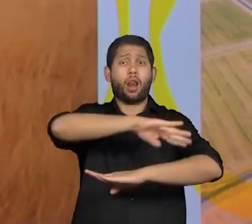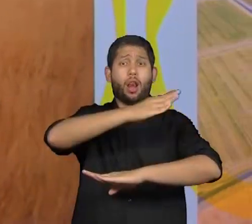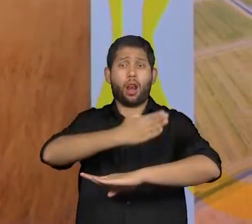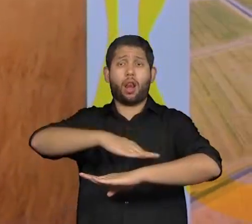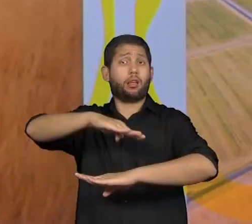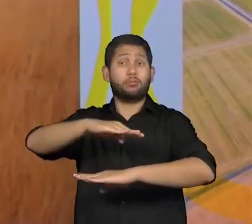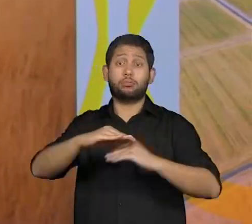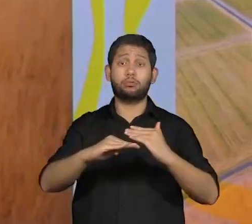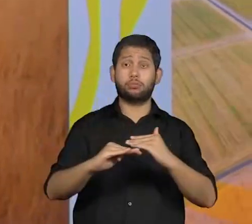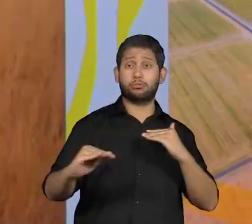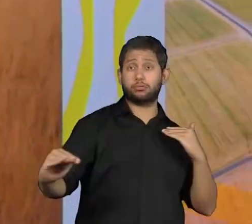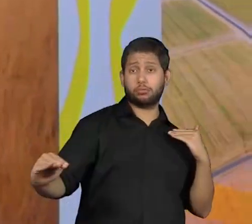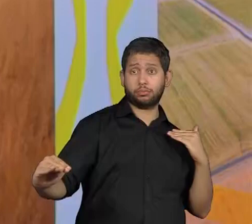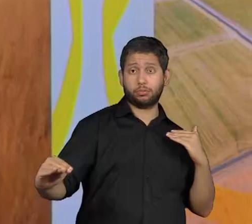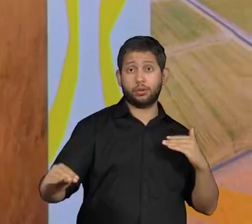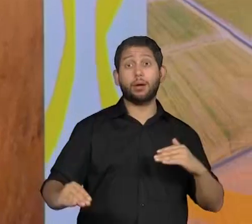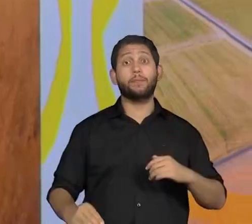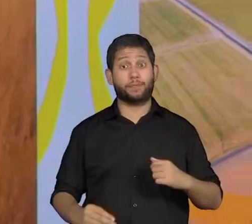plana.